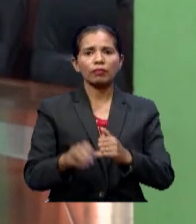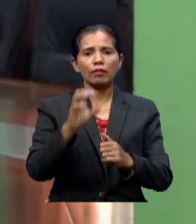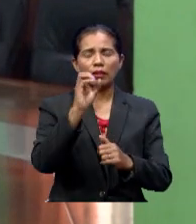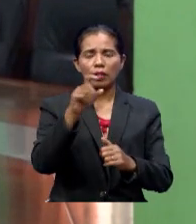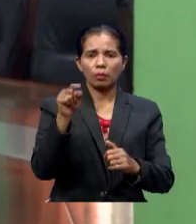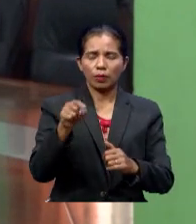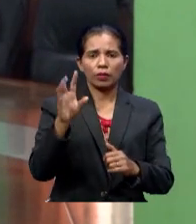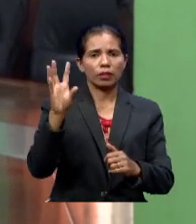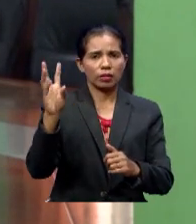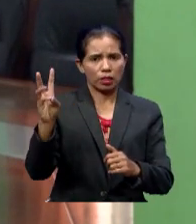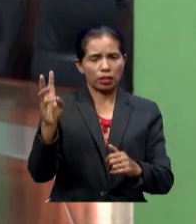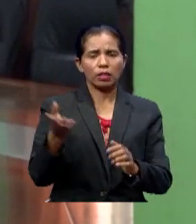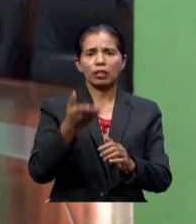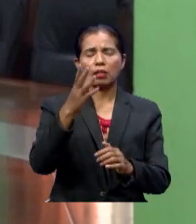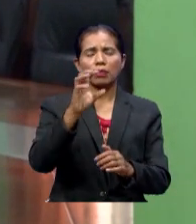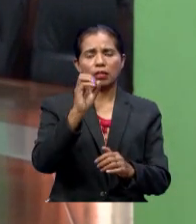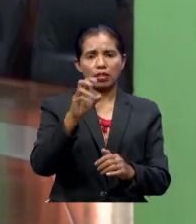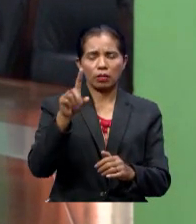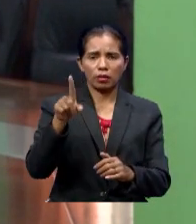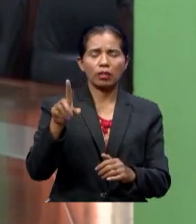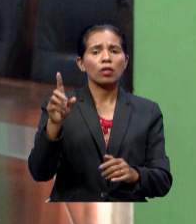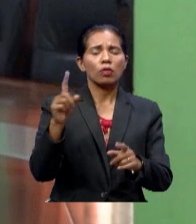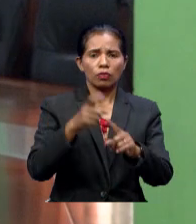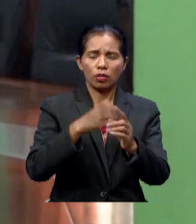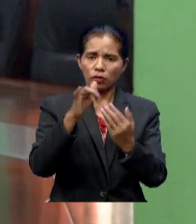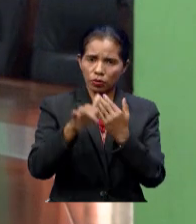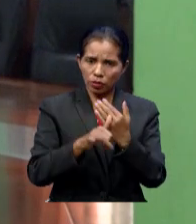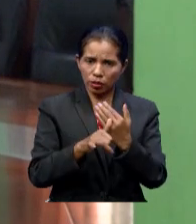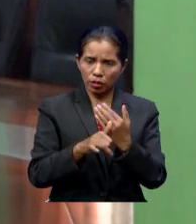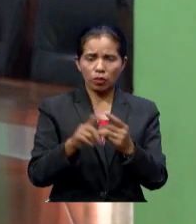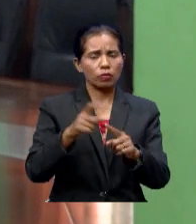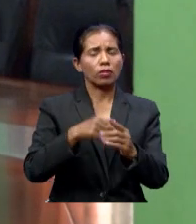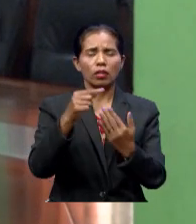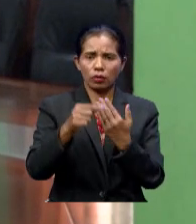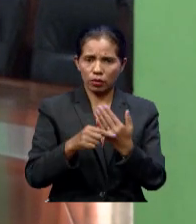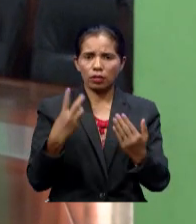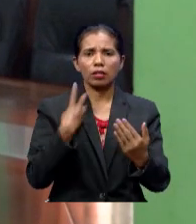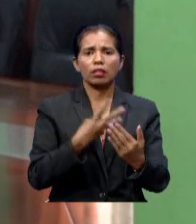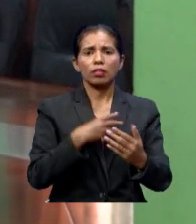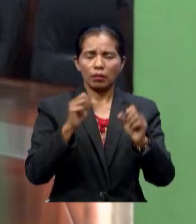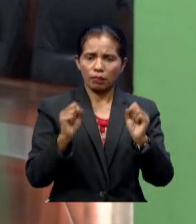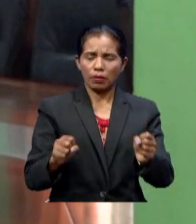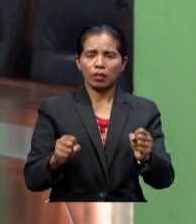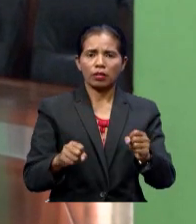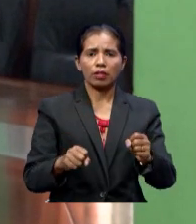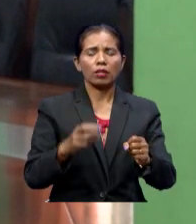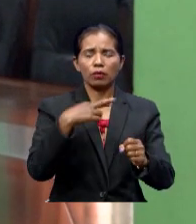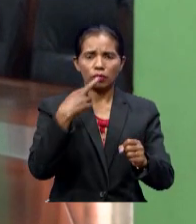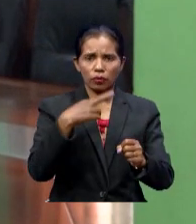para 0,6% e está espera que até fulan julho de neite, né? Baiana quando interessa lança fulan agosto, né? Quando beira um baiana preço forço